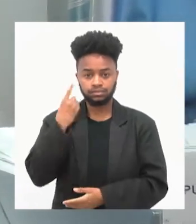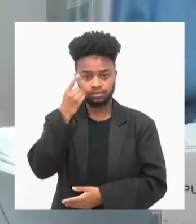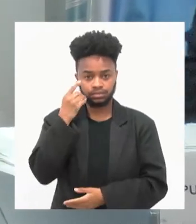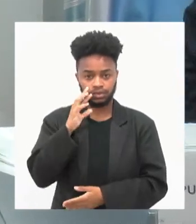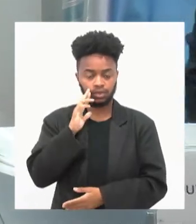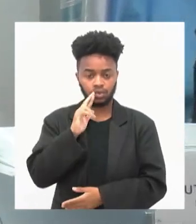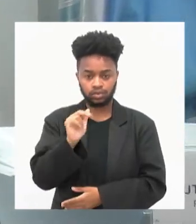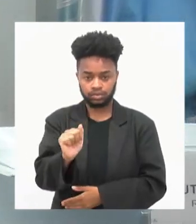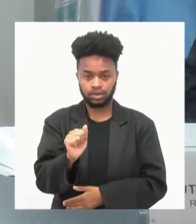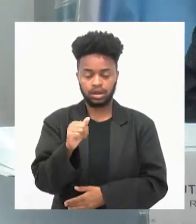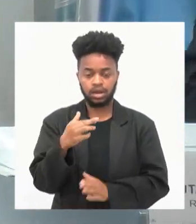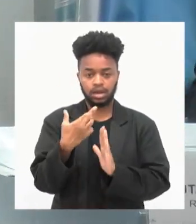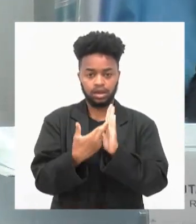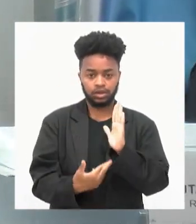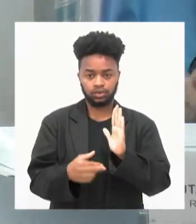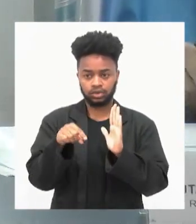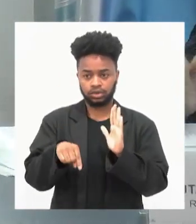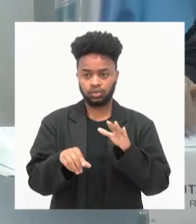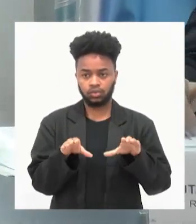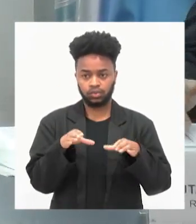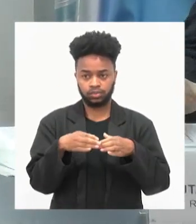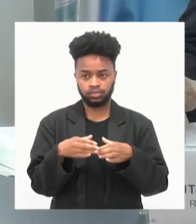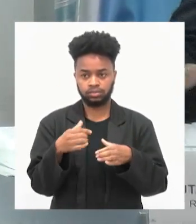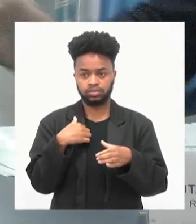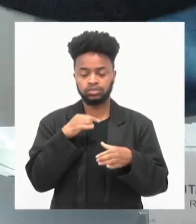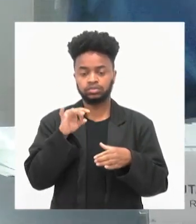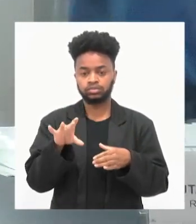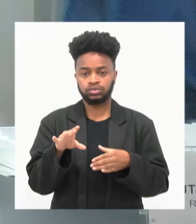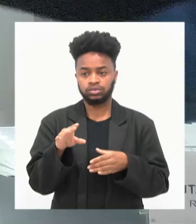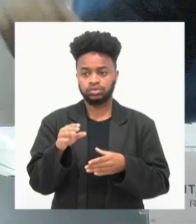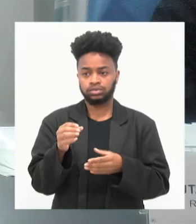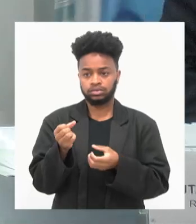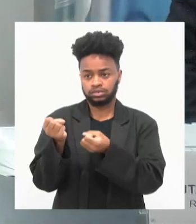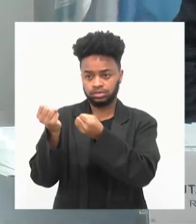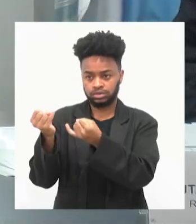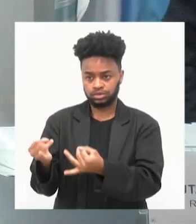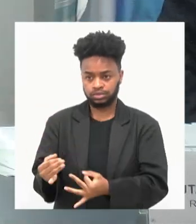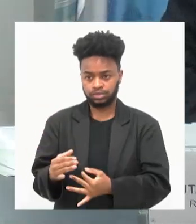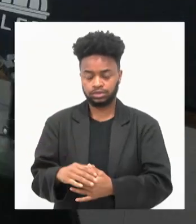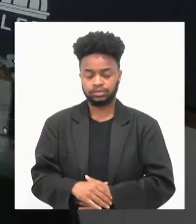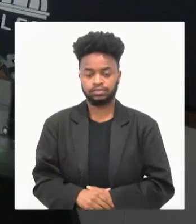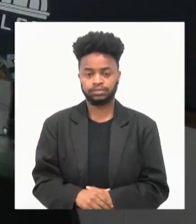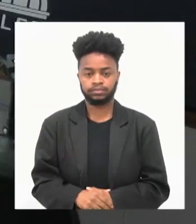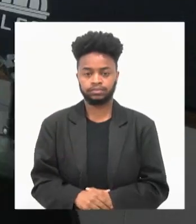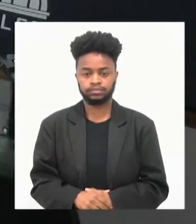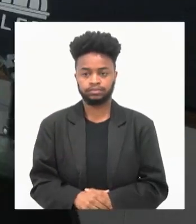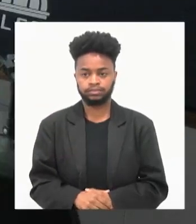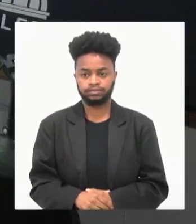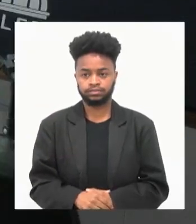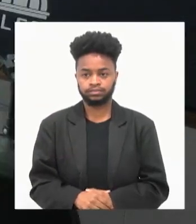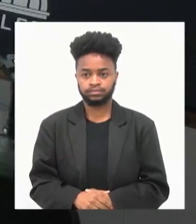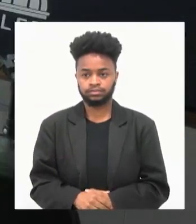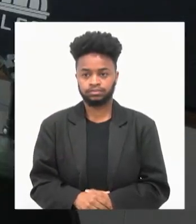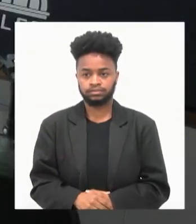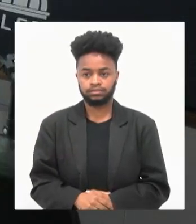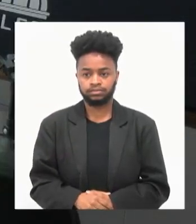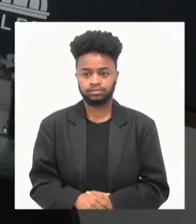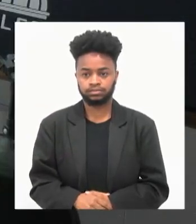dessa comissão. Só fazer aqui uma breve introdução para o senhor não ficar deslocado aqui. A